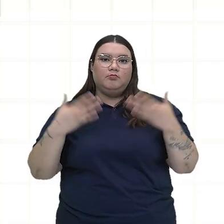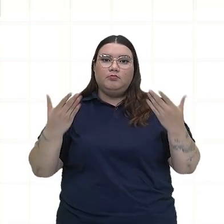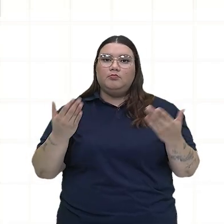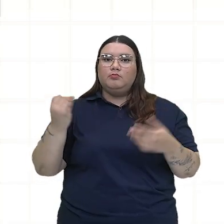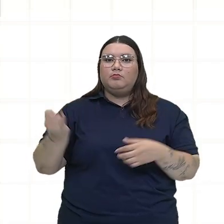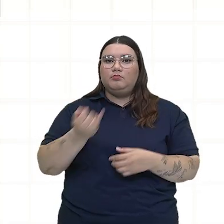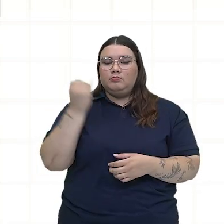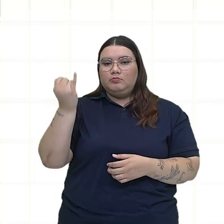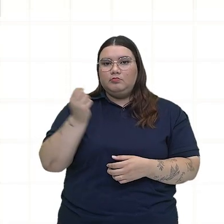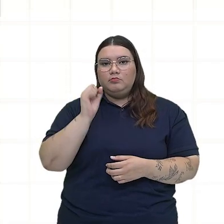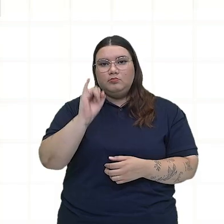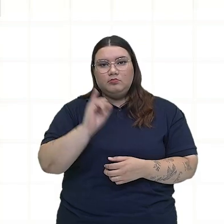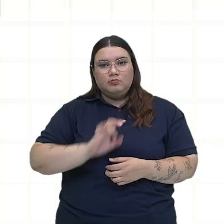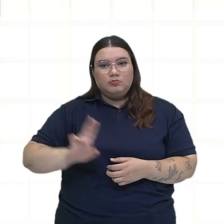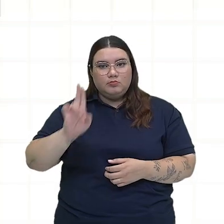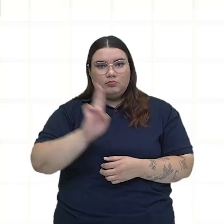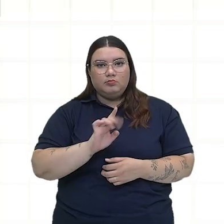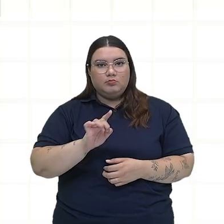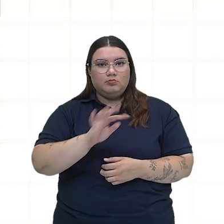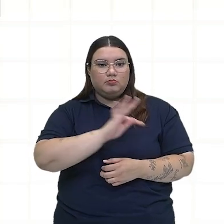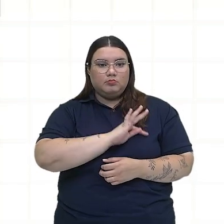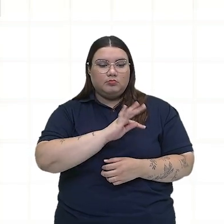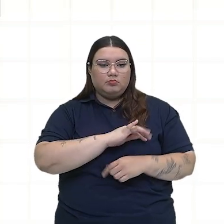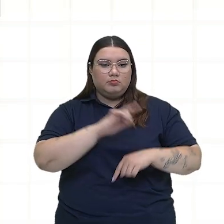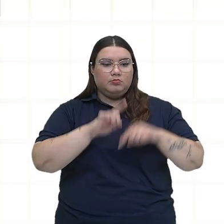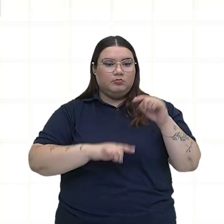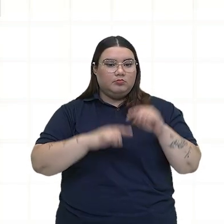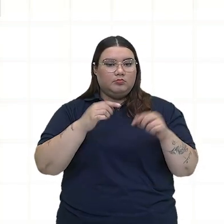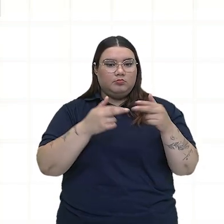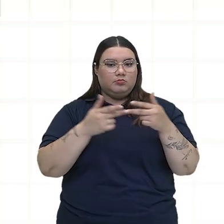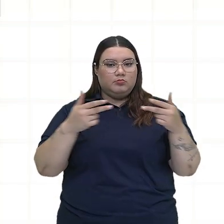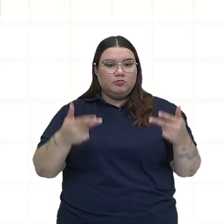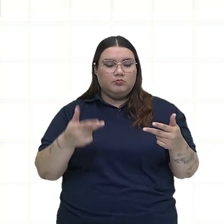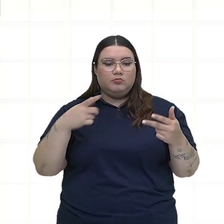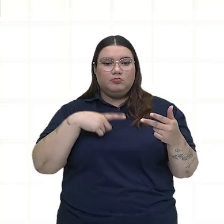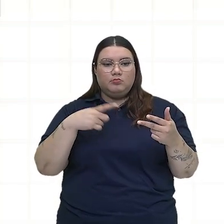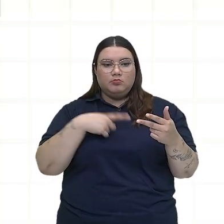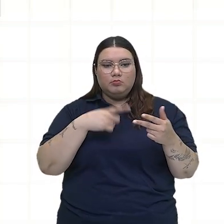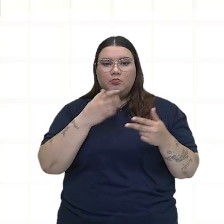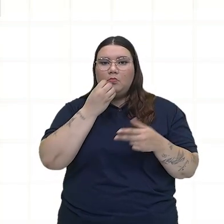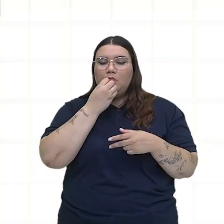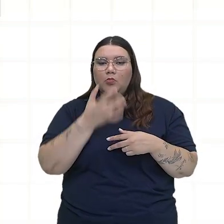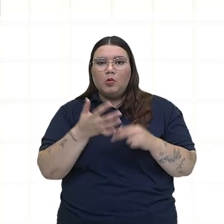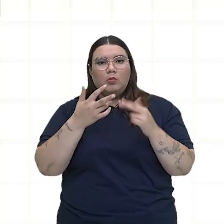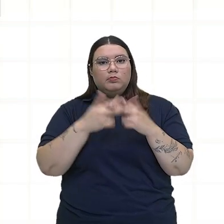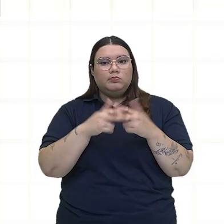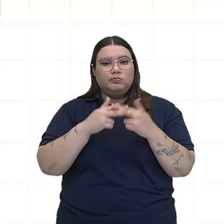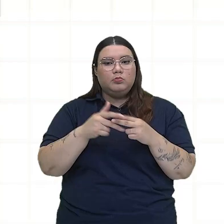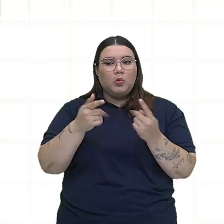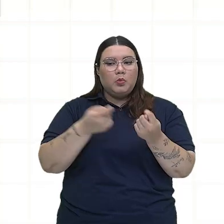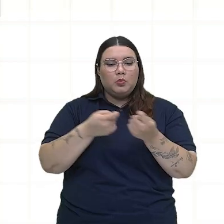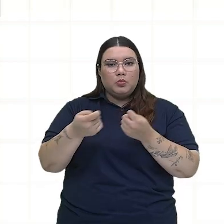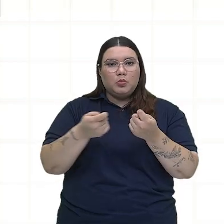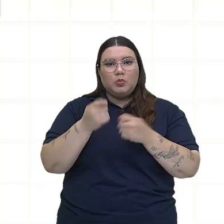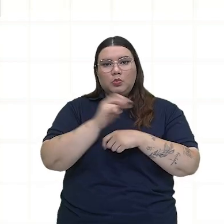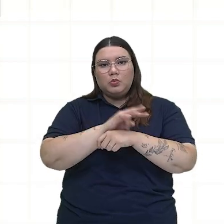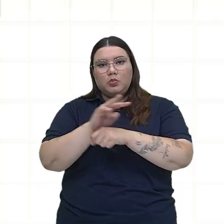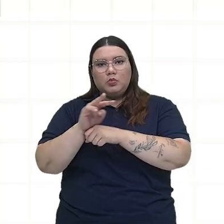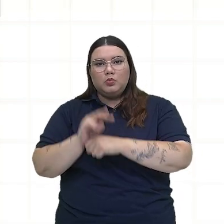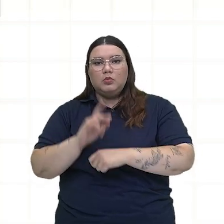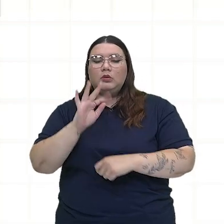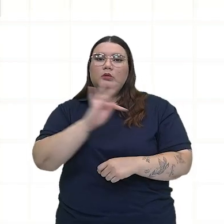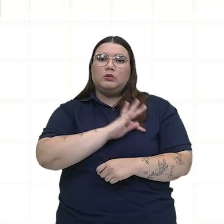importante que, quando se aplica essa técnica, os equipamentos tenham uma maior manutenção e essas